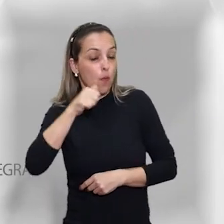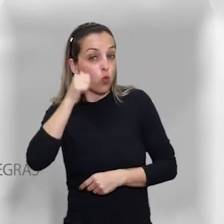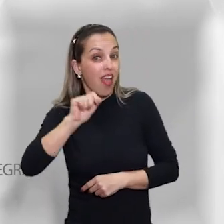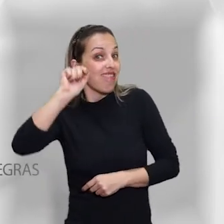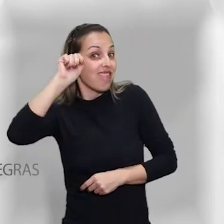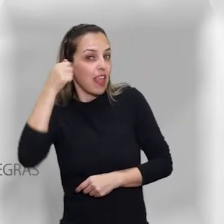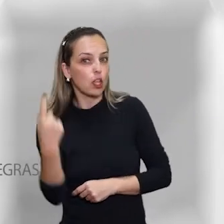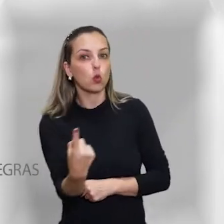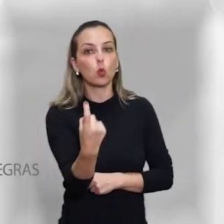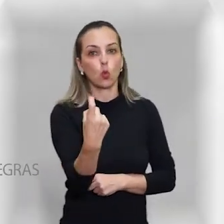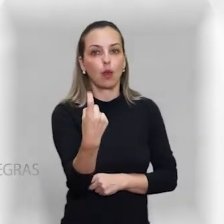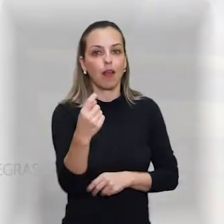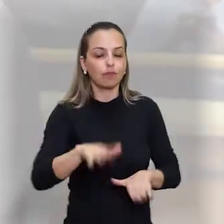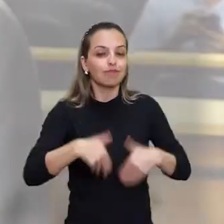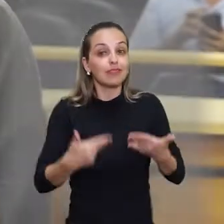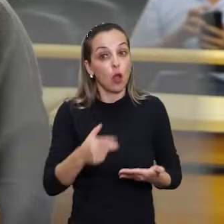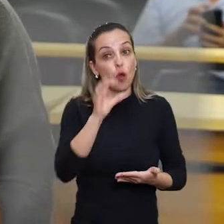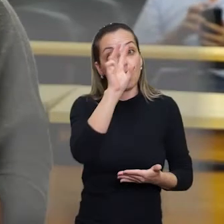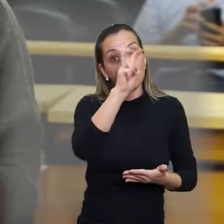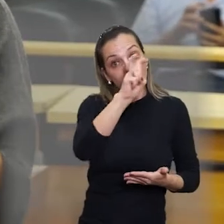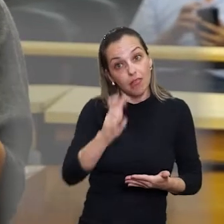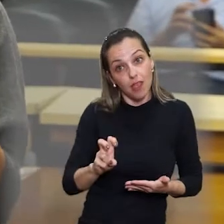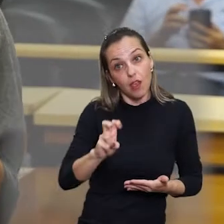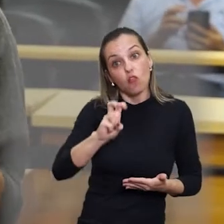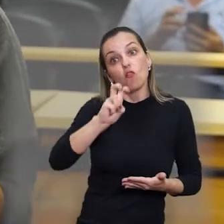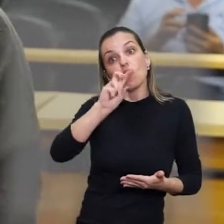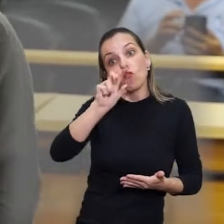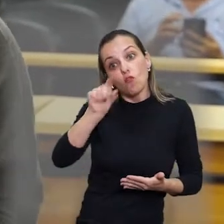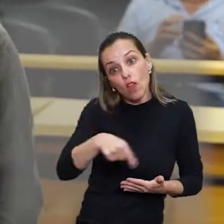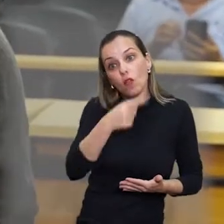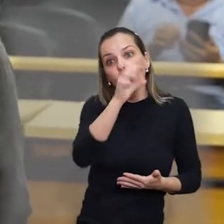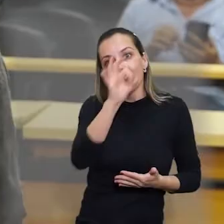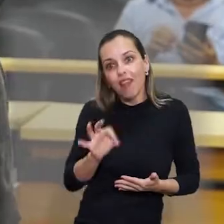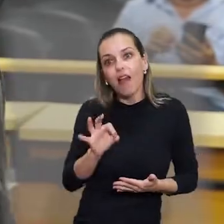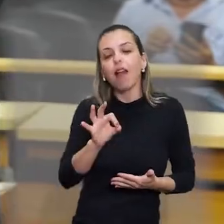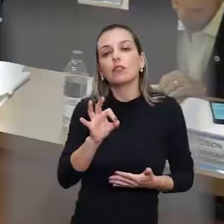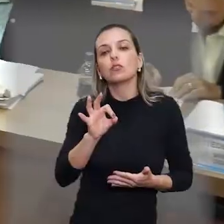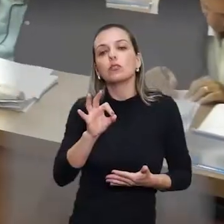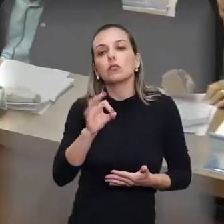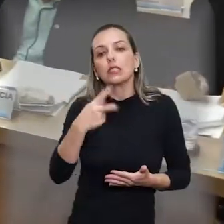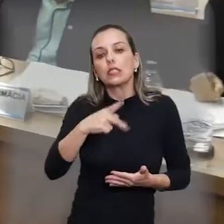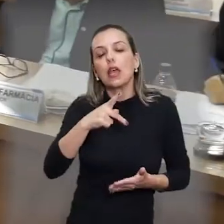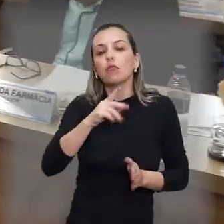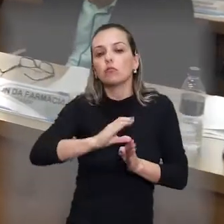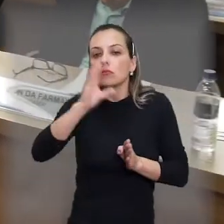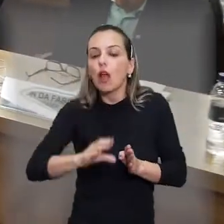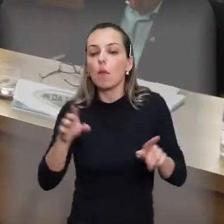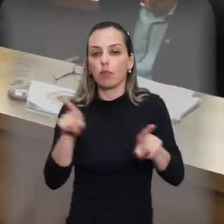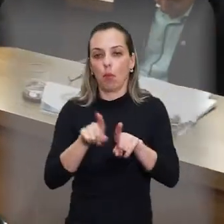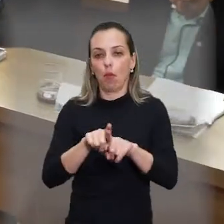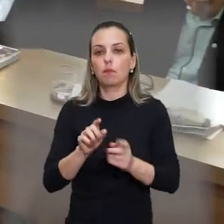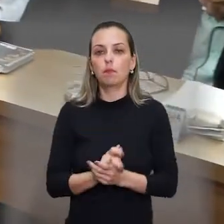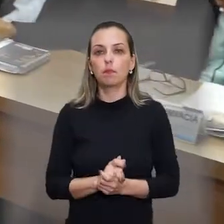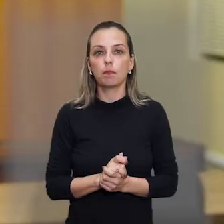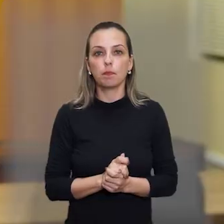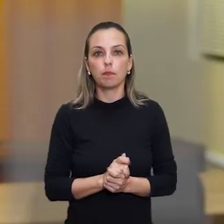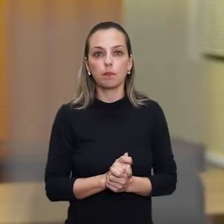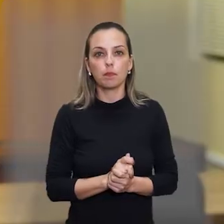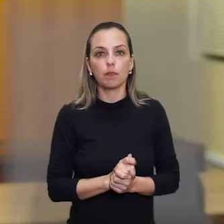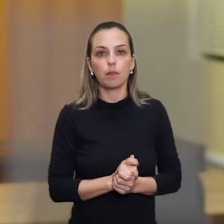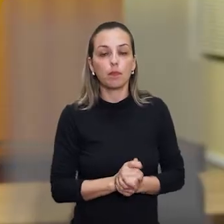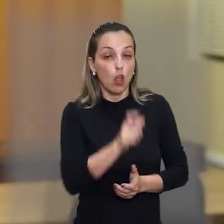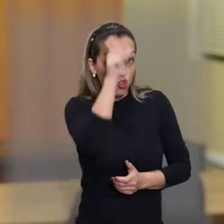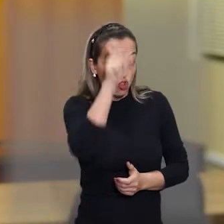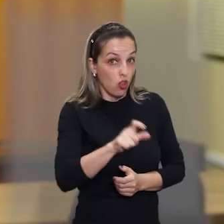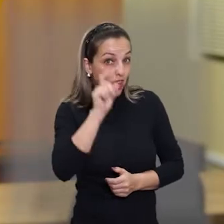autodeclaram pretos ou pardos. E Tainara Faria é a única mulher negra, ou seja, 5,5%. O negro